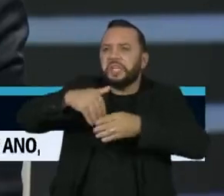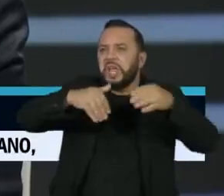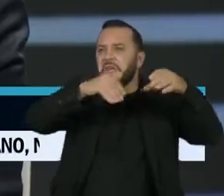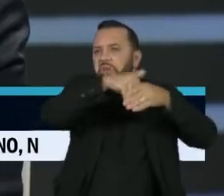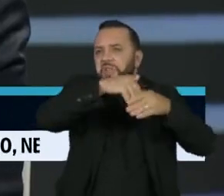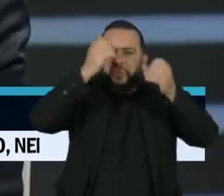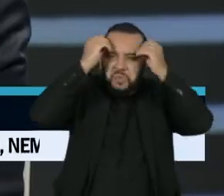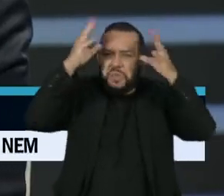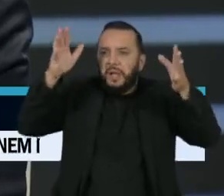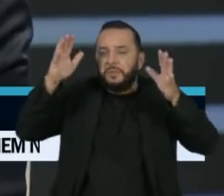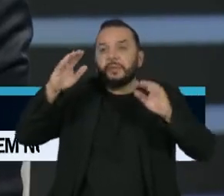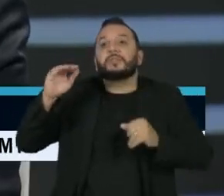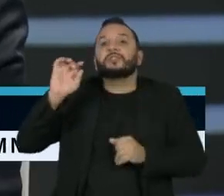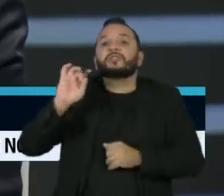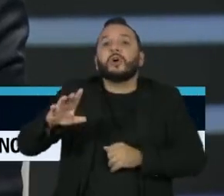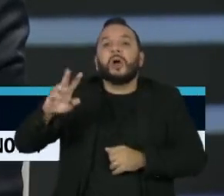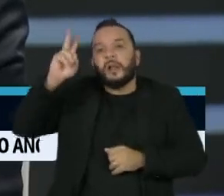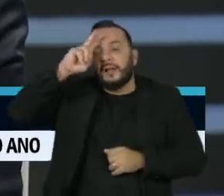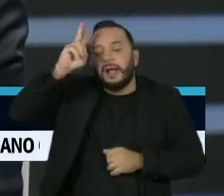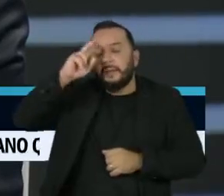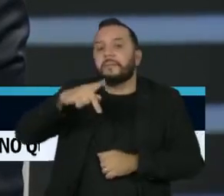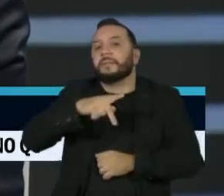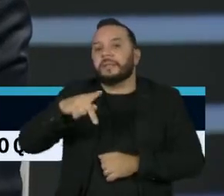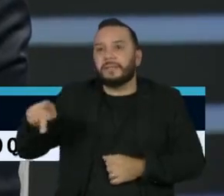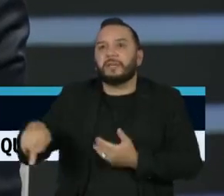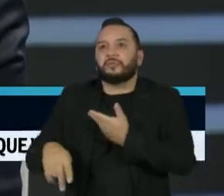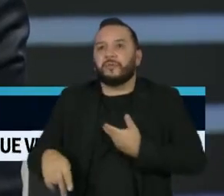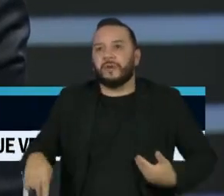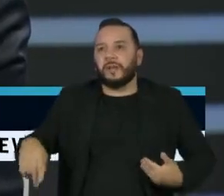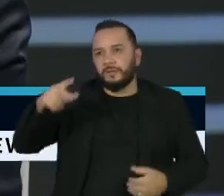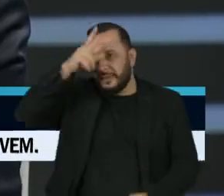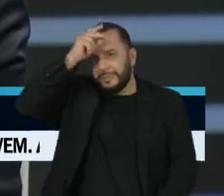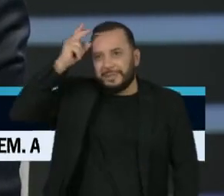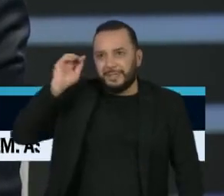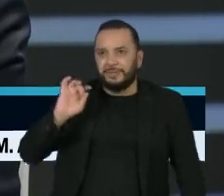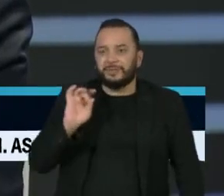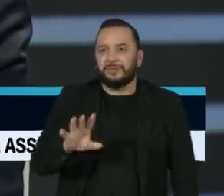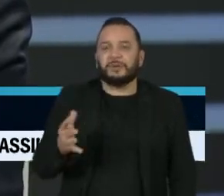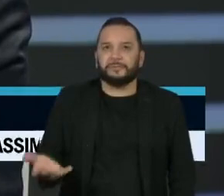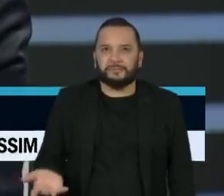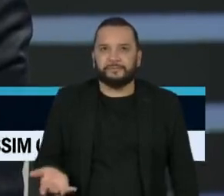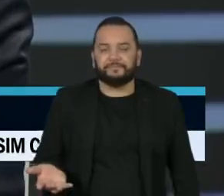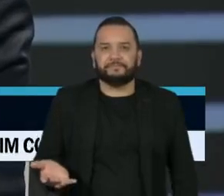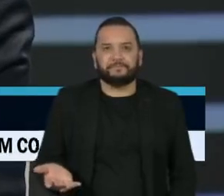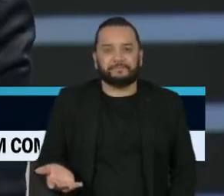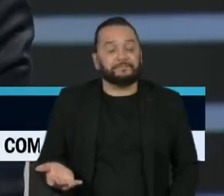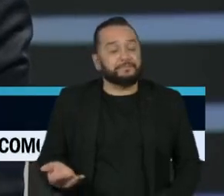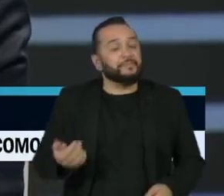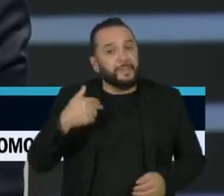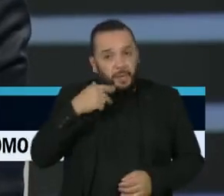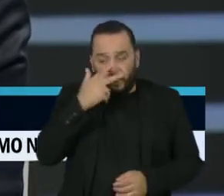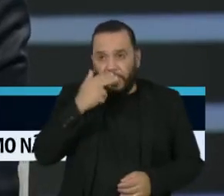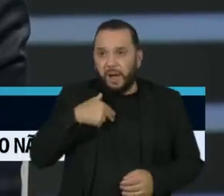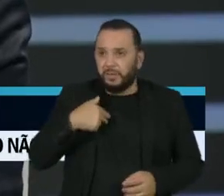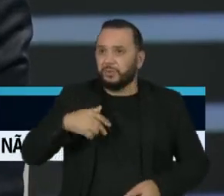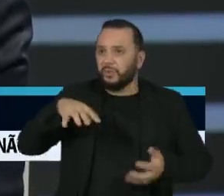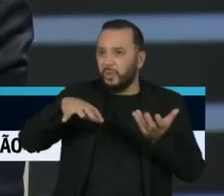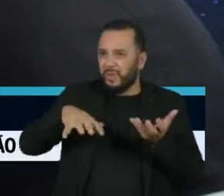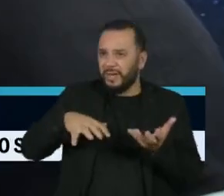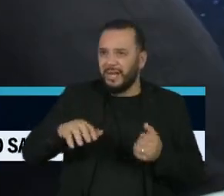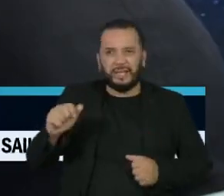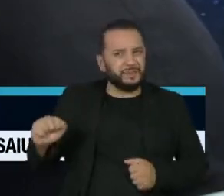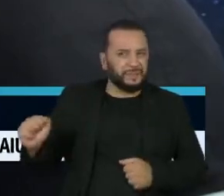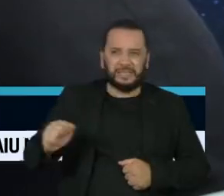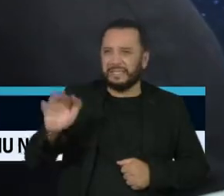votação. Eu acho que poderia diminuir o custo do Congresso brasileiro. Claro, acho muito grande para um país pobre que